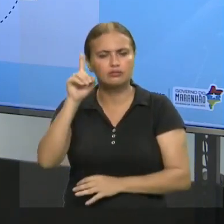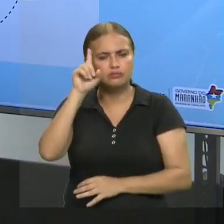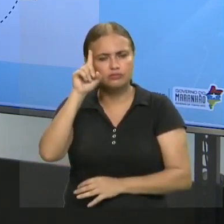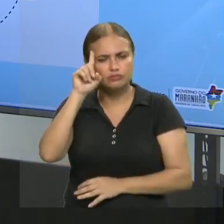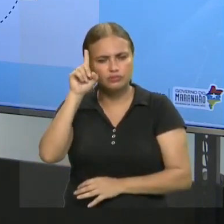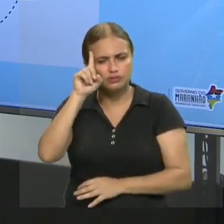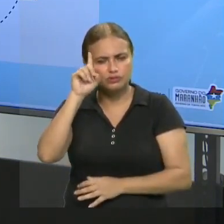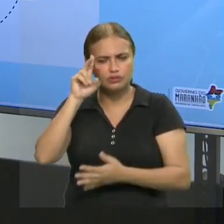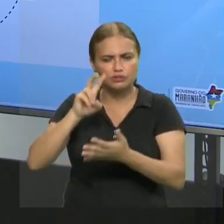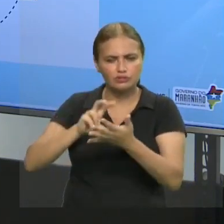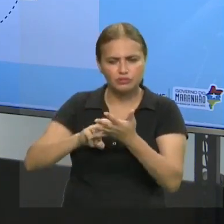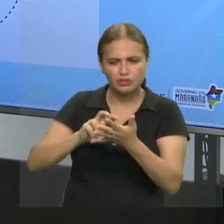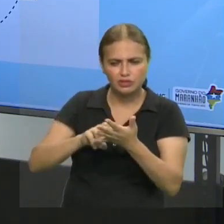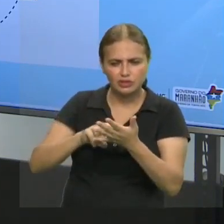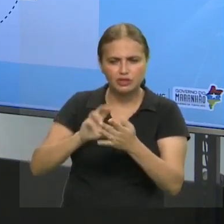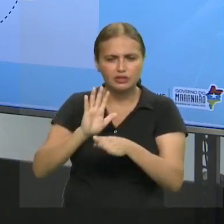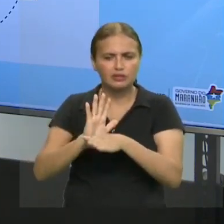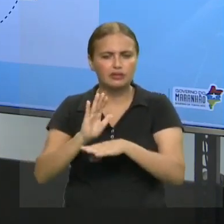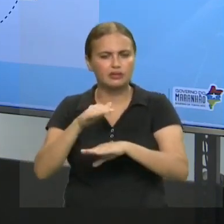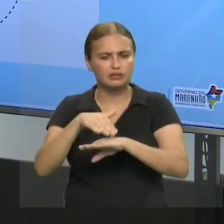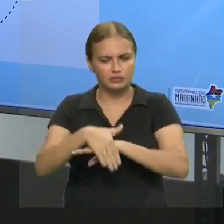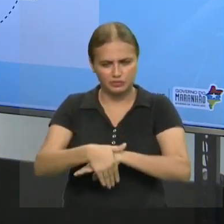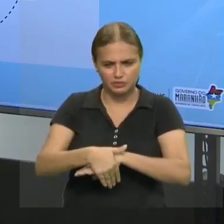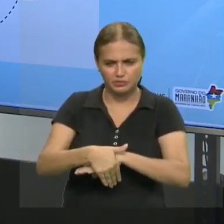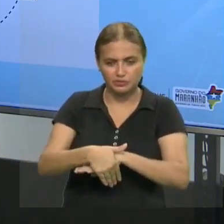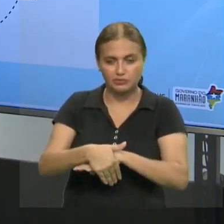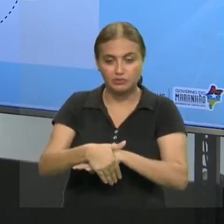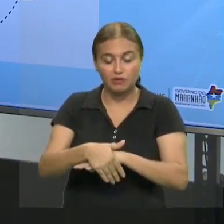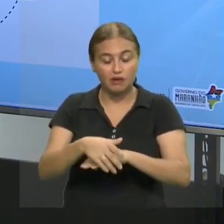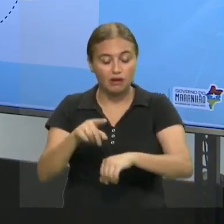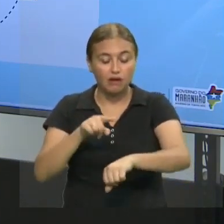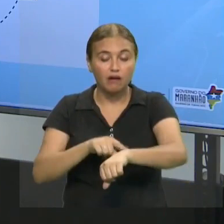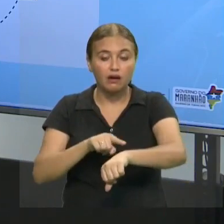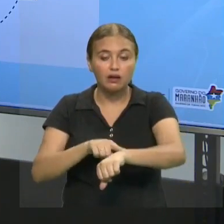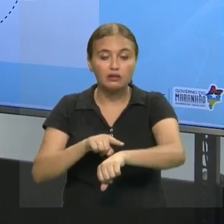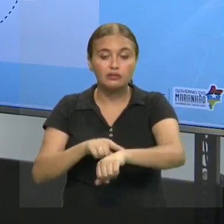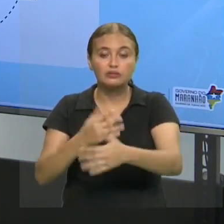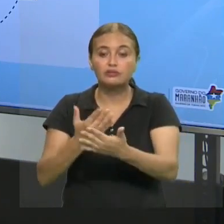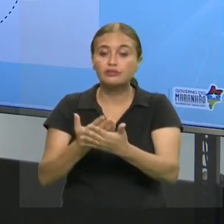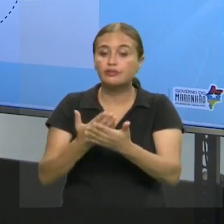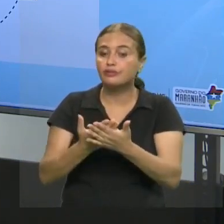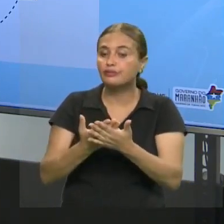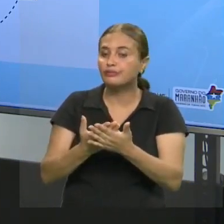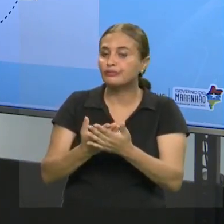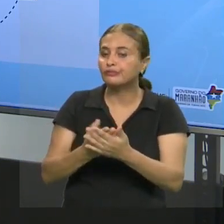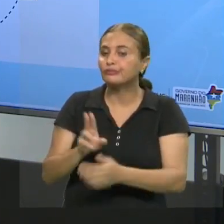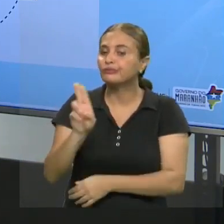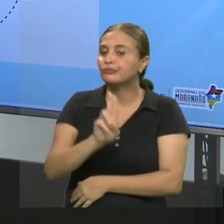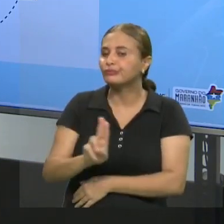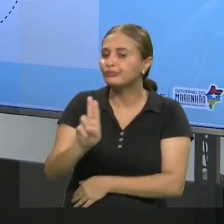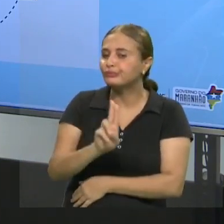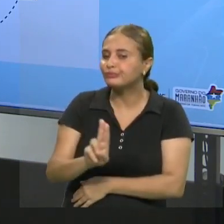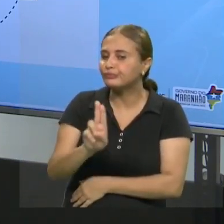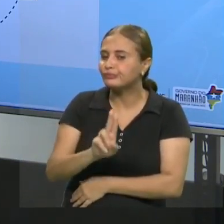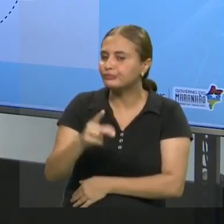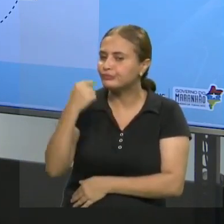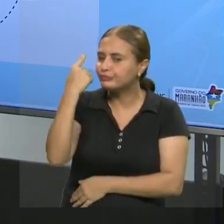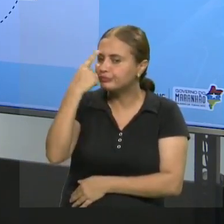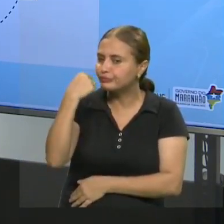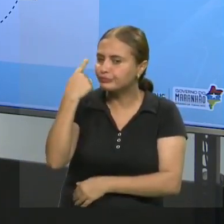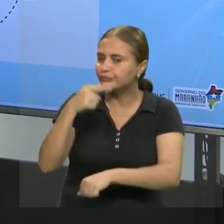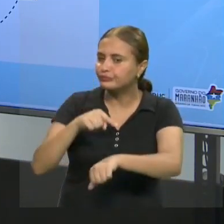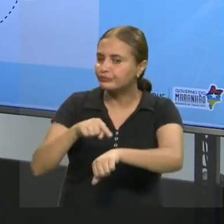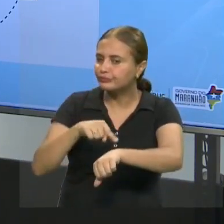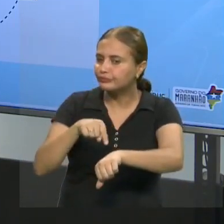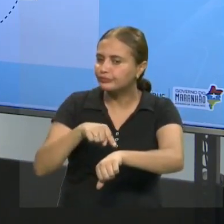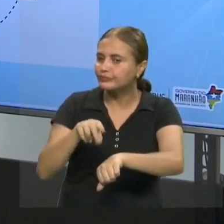à tarde, à noite, e aí eu percebi os horários que eu tenho de estudo. Como é que eu estou gastando esses meus horários de estudos ou qual a importância